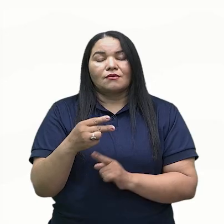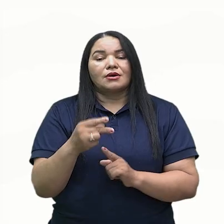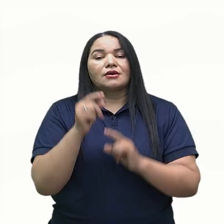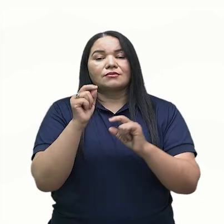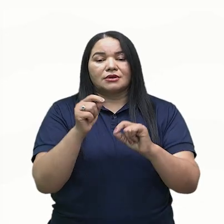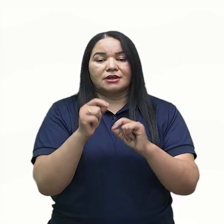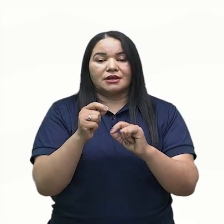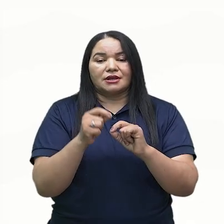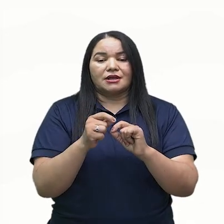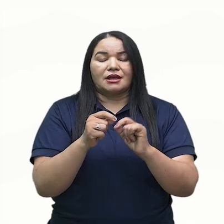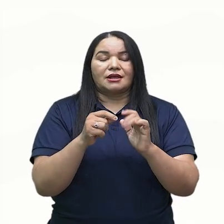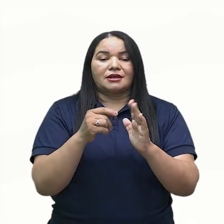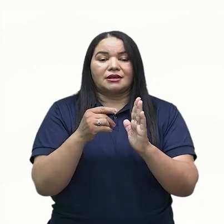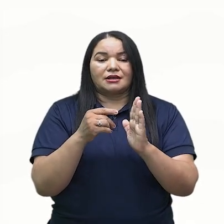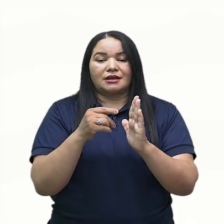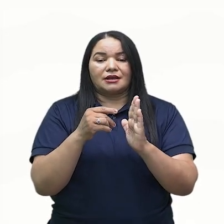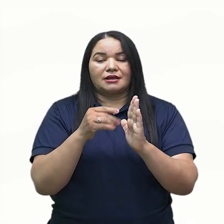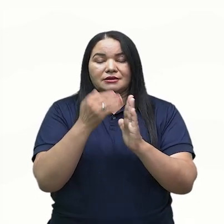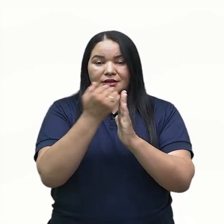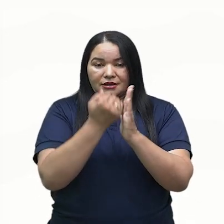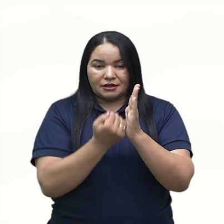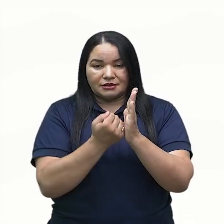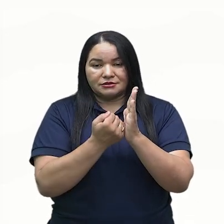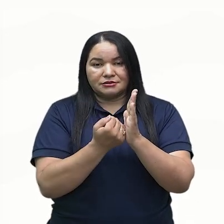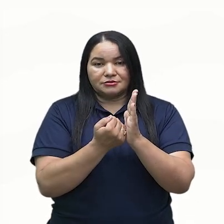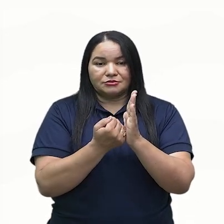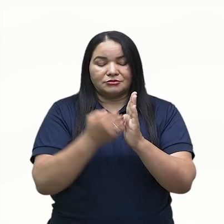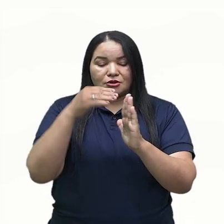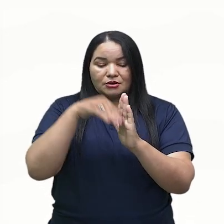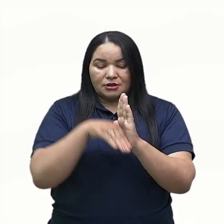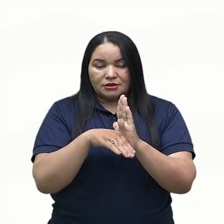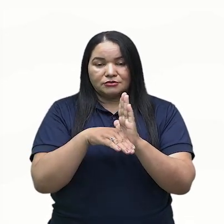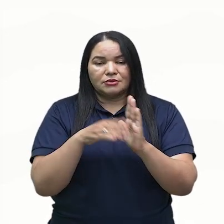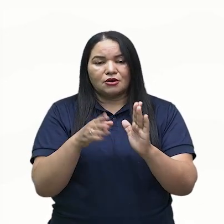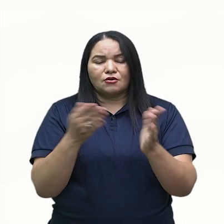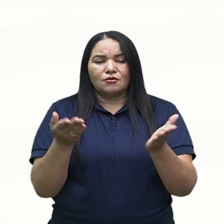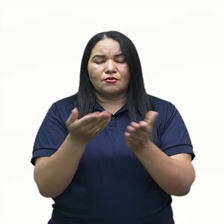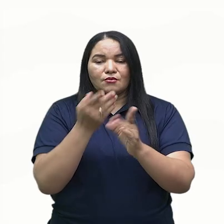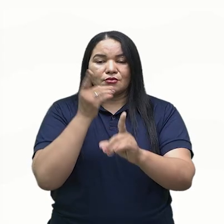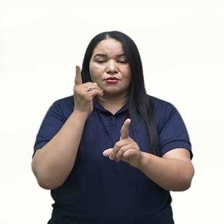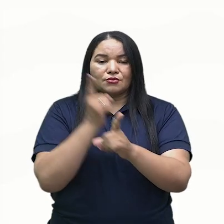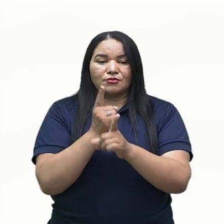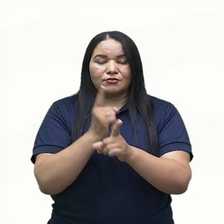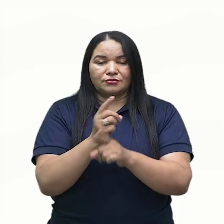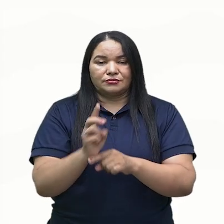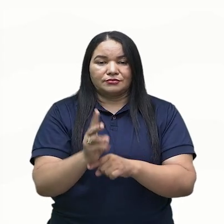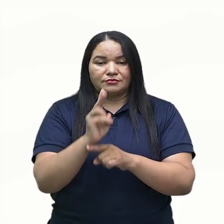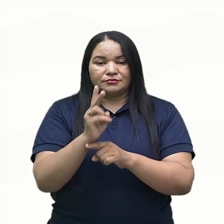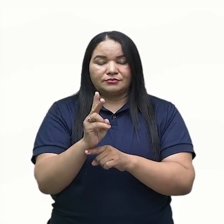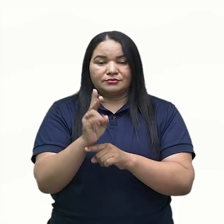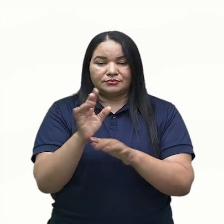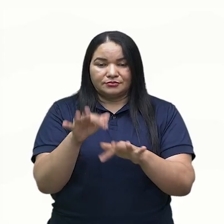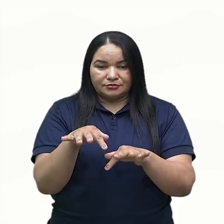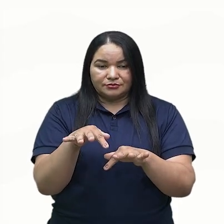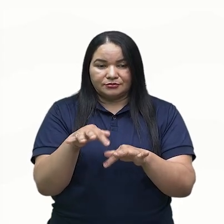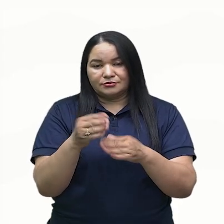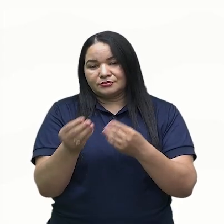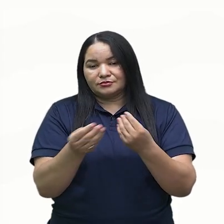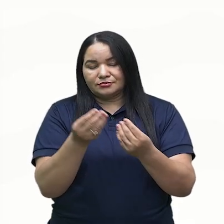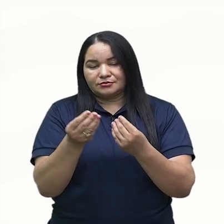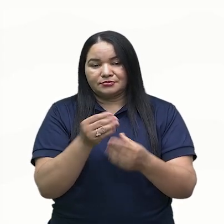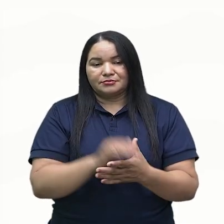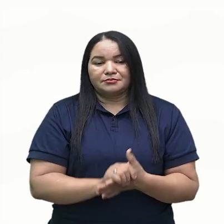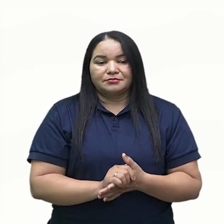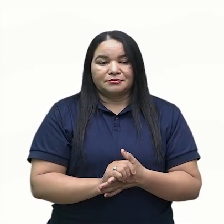falando de decréscimo, beleza? E aí, como é que a gente faz então para encontrar esse valor final?